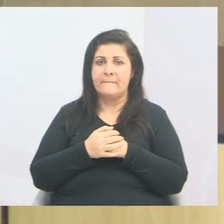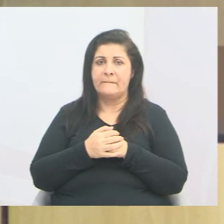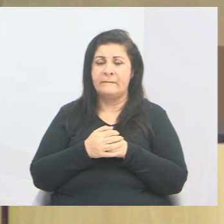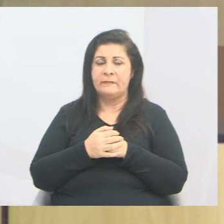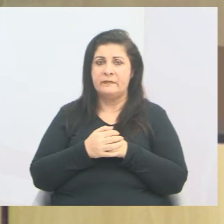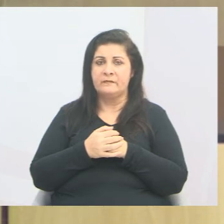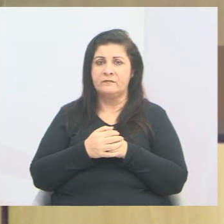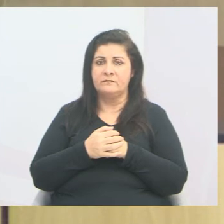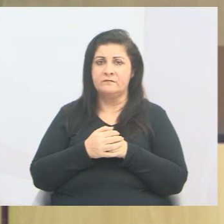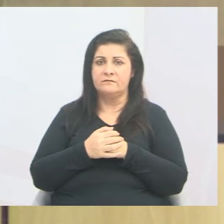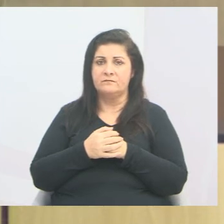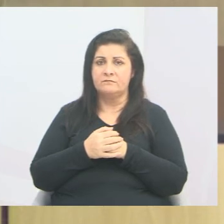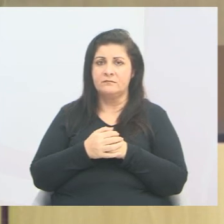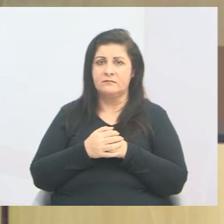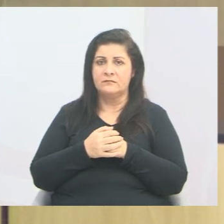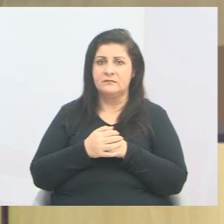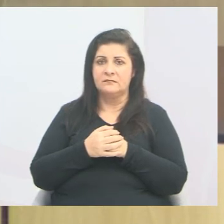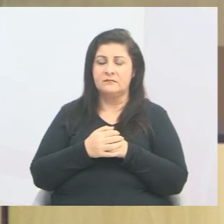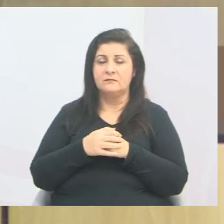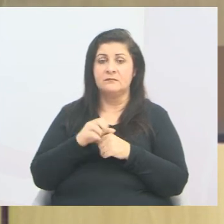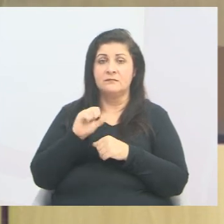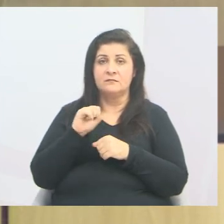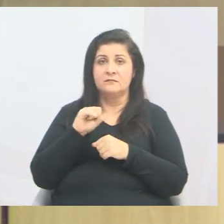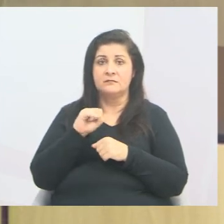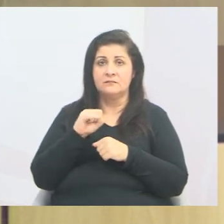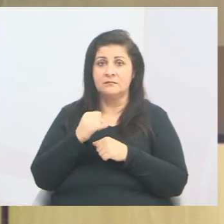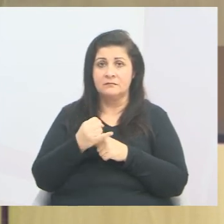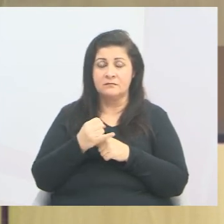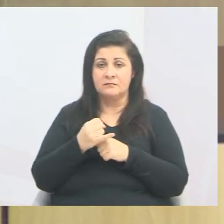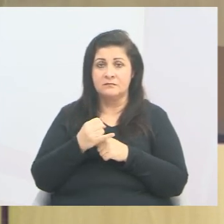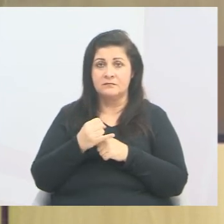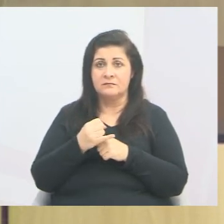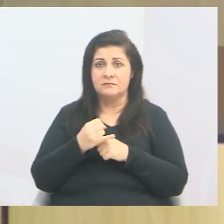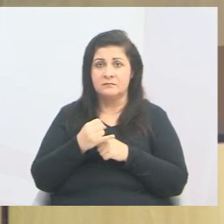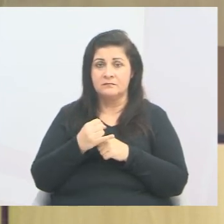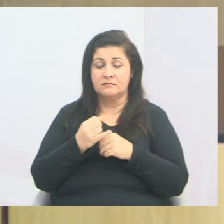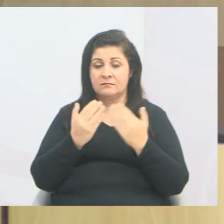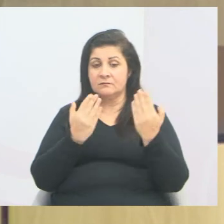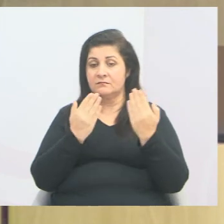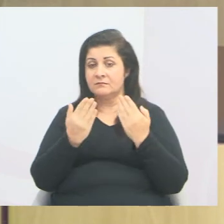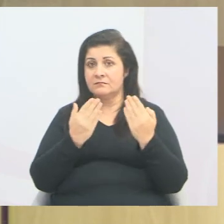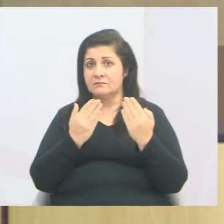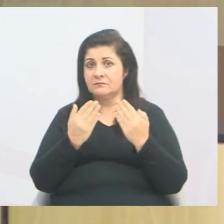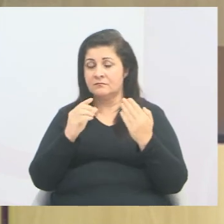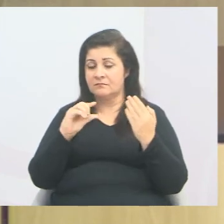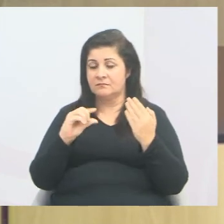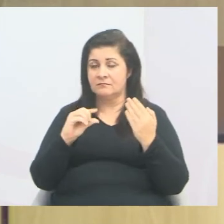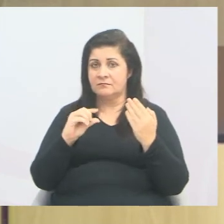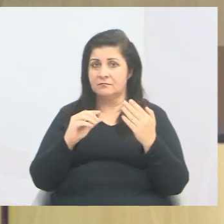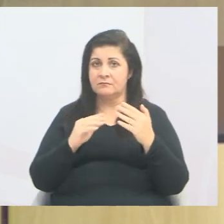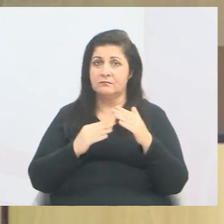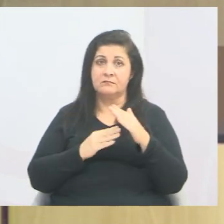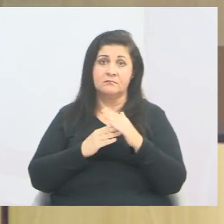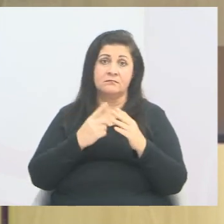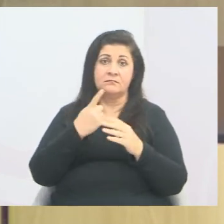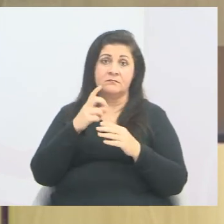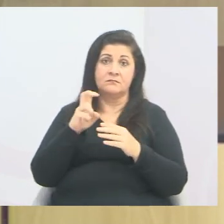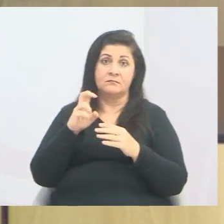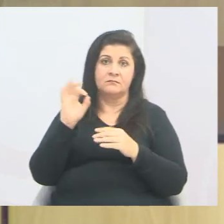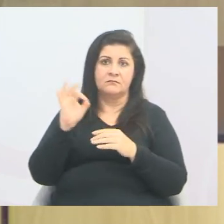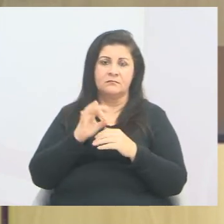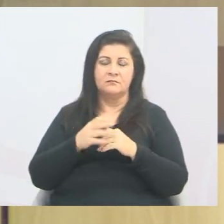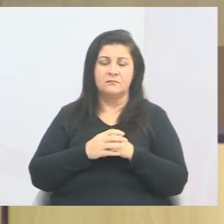Sendo que, se você for ver realmente o mínimo constitucional, ela seria em torno de 15%, né? Tá?